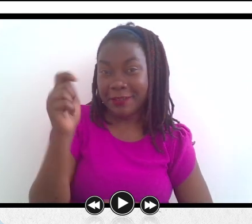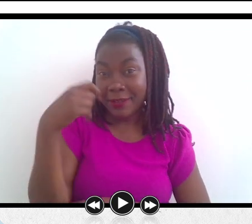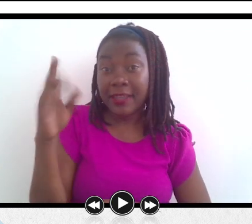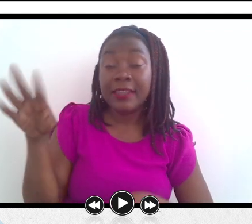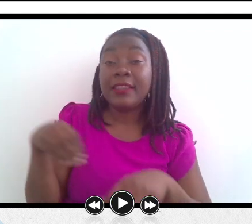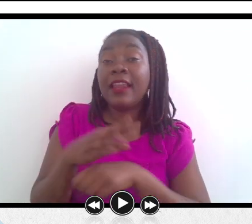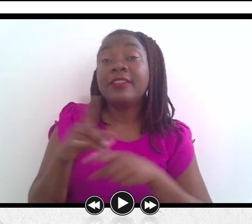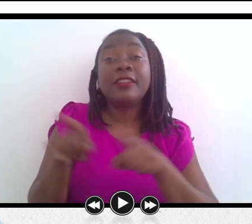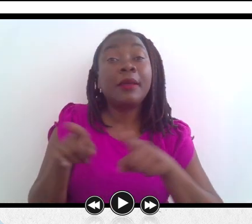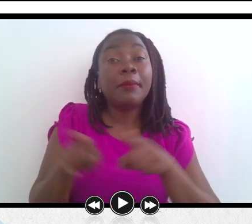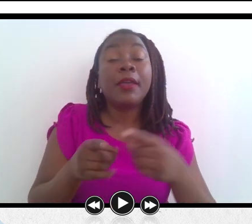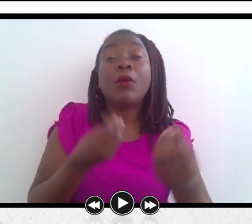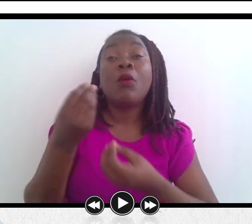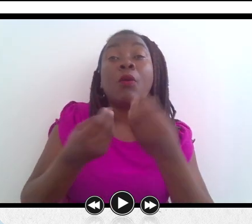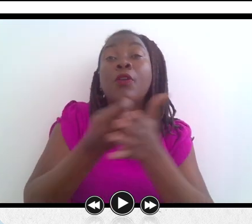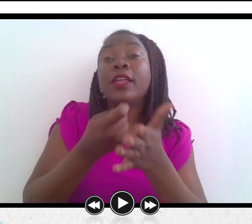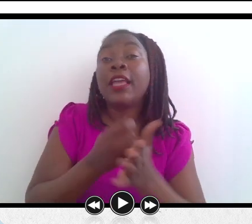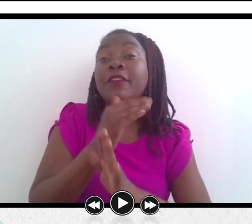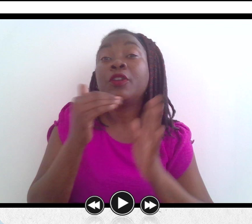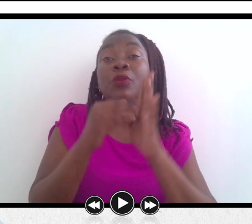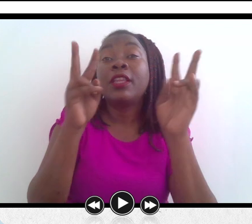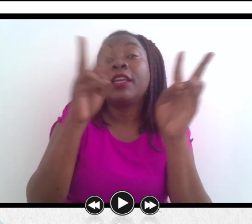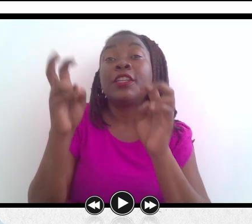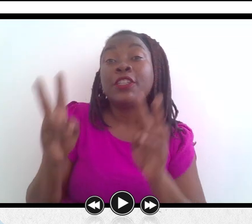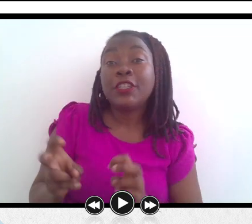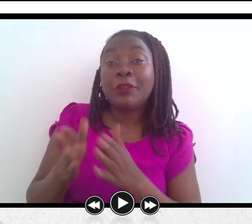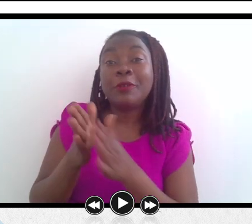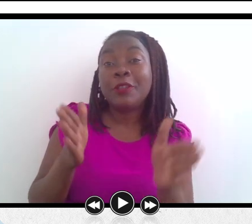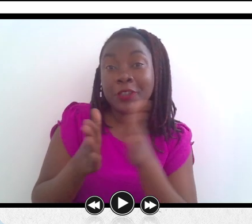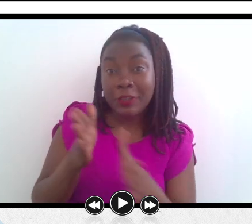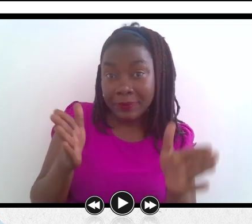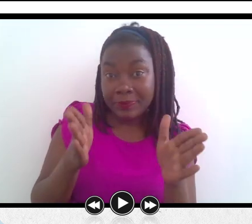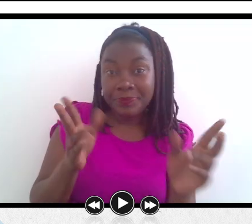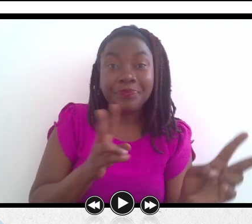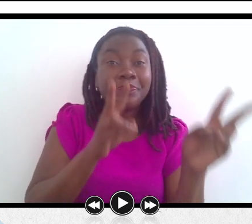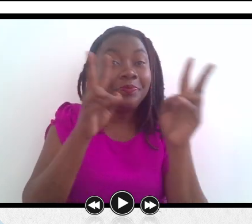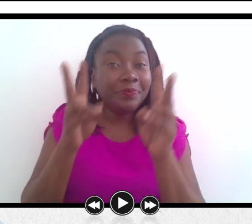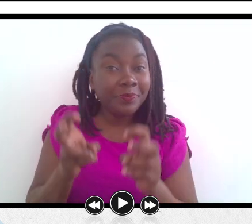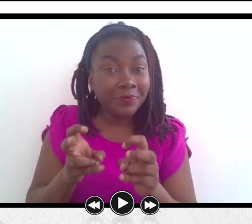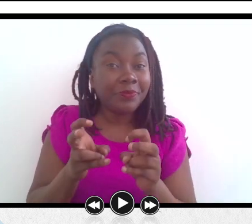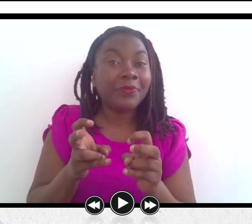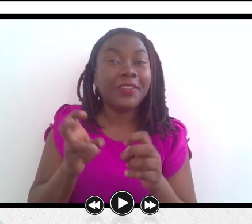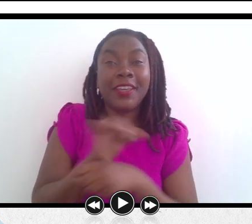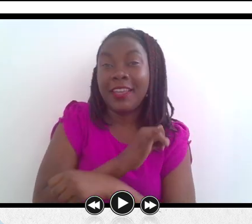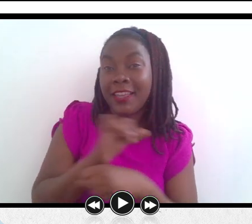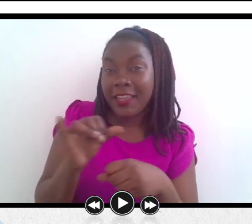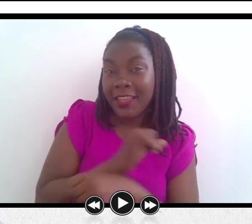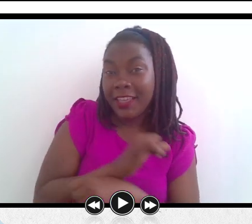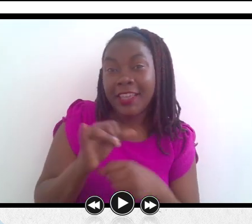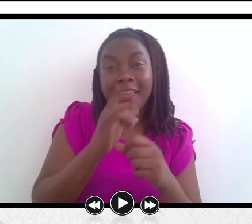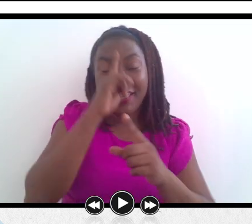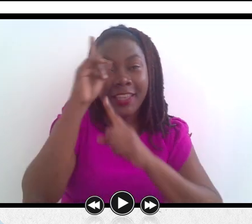vantagens e desvantagens da utilização de cada uma das estruturas ou cada uma das possibilidades. Além disso, o plano